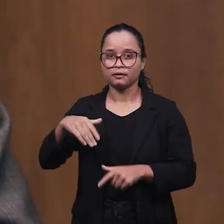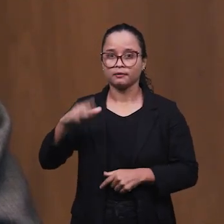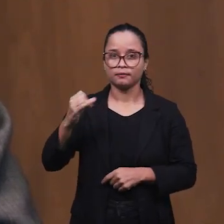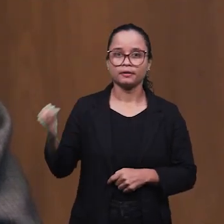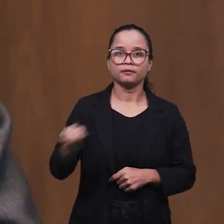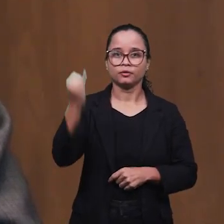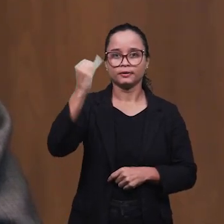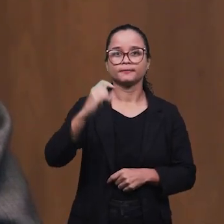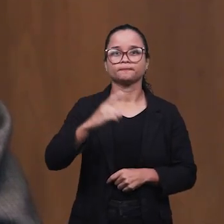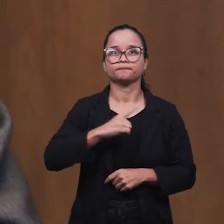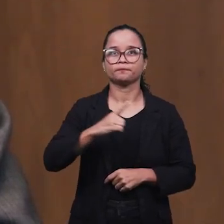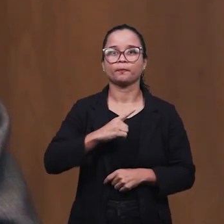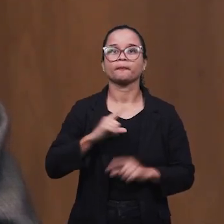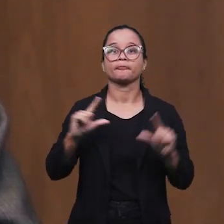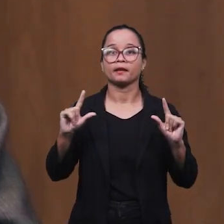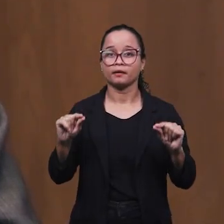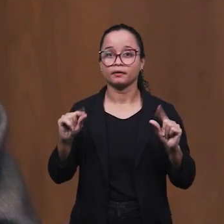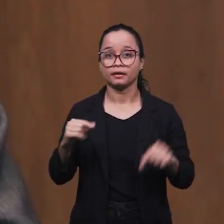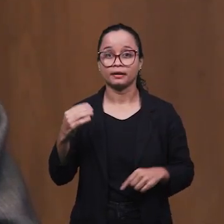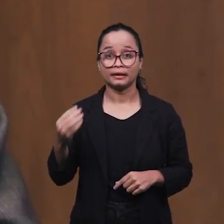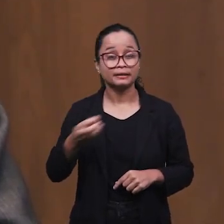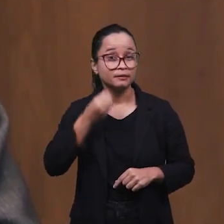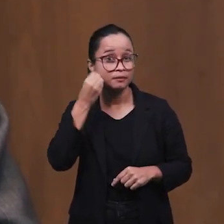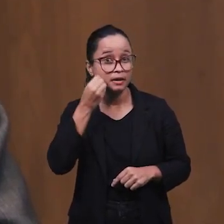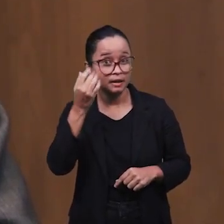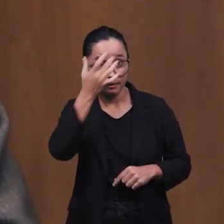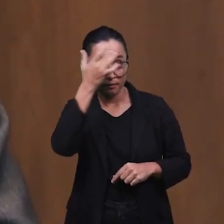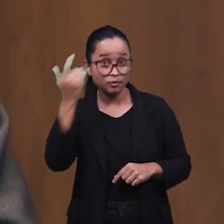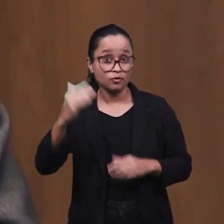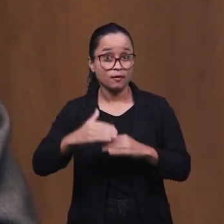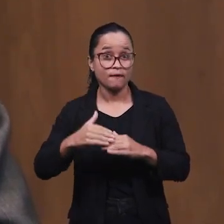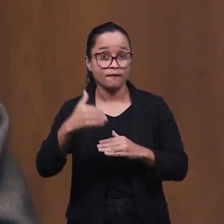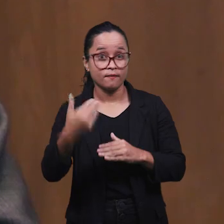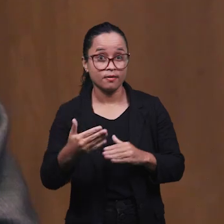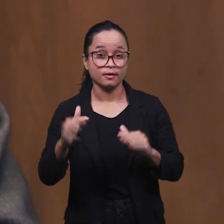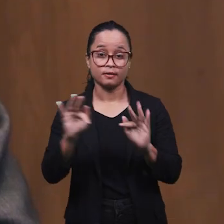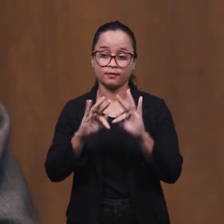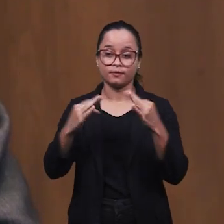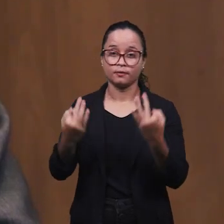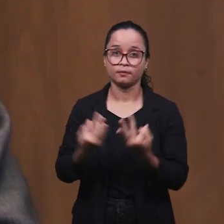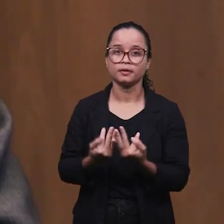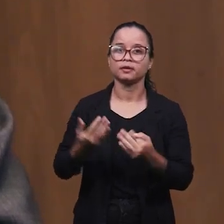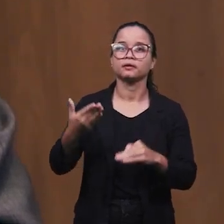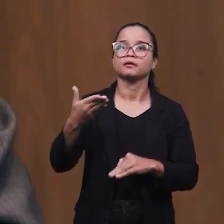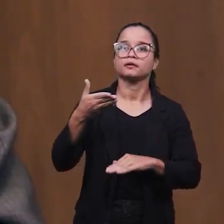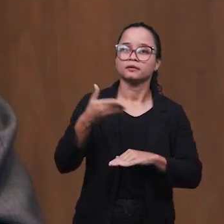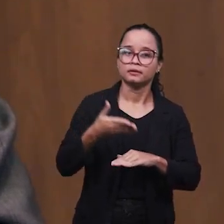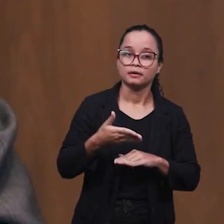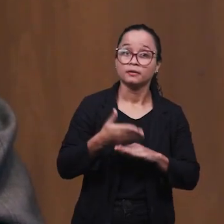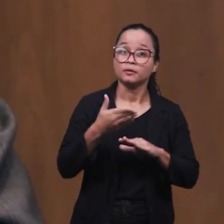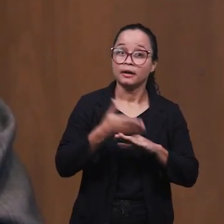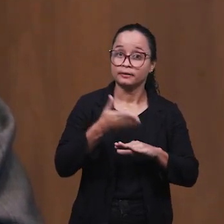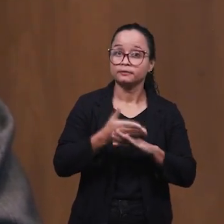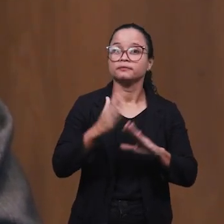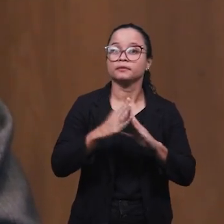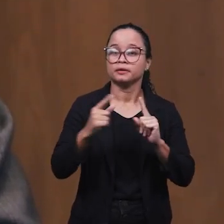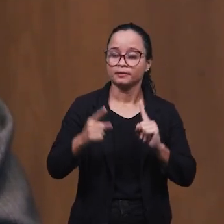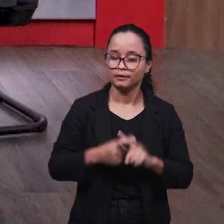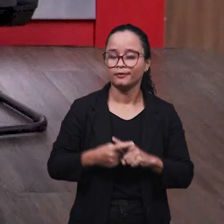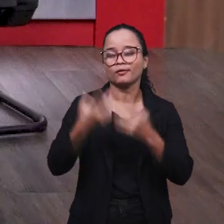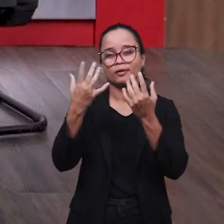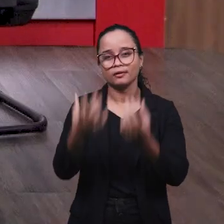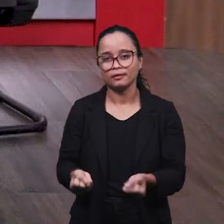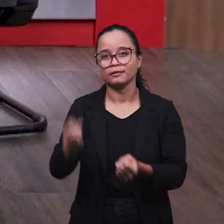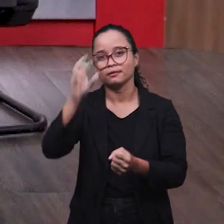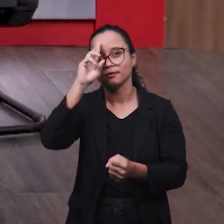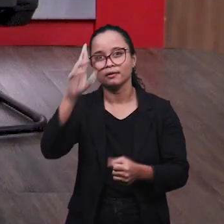que nessas experiências, as outras pessoas de fora, da família, estão vindo para a igreja, estão até se convertendo em função disso. Essas